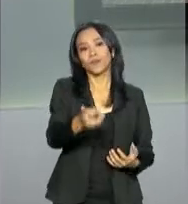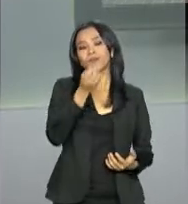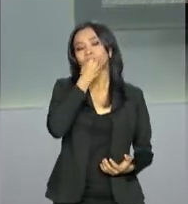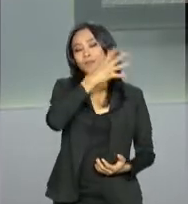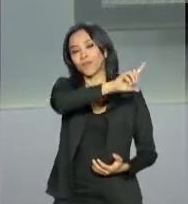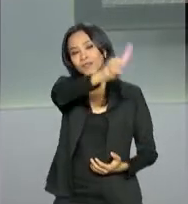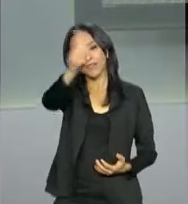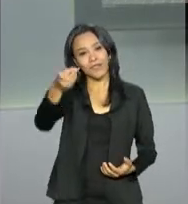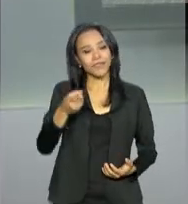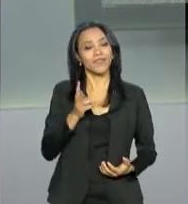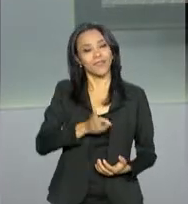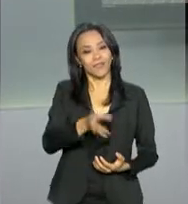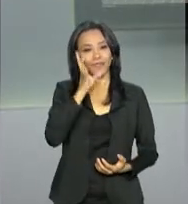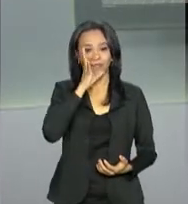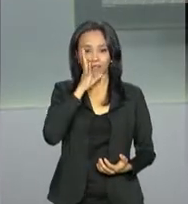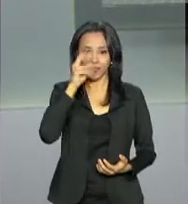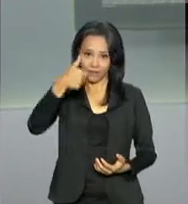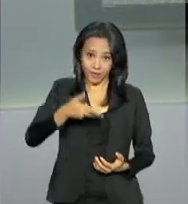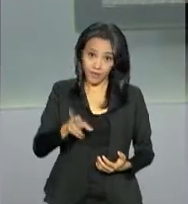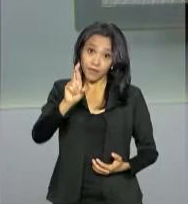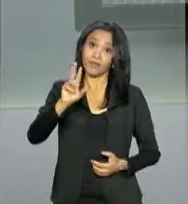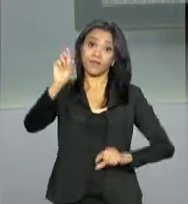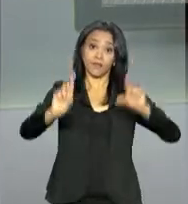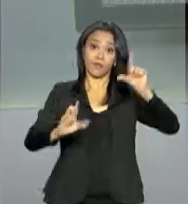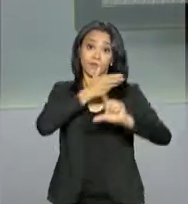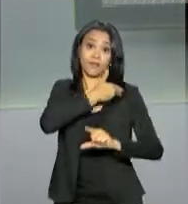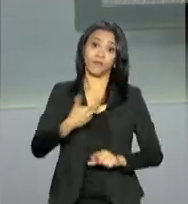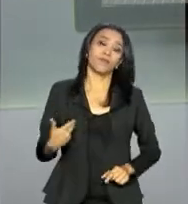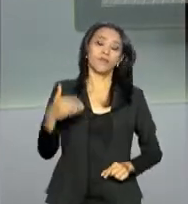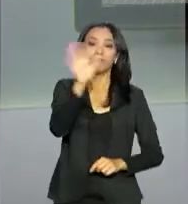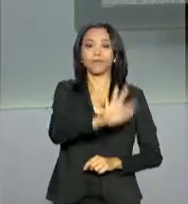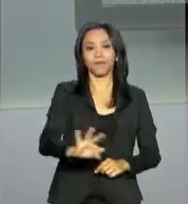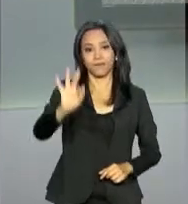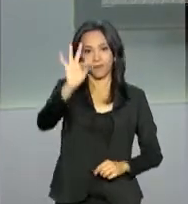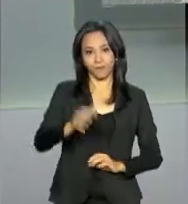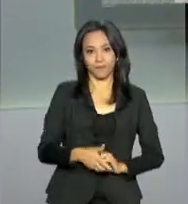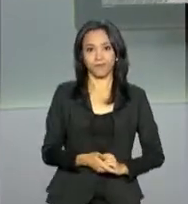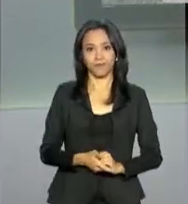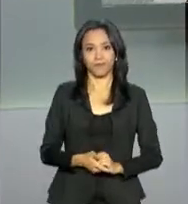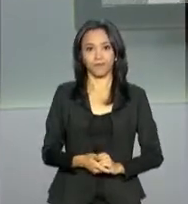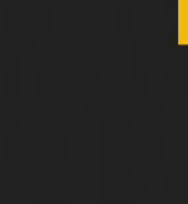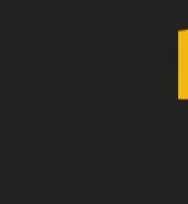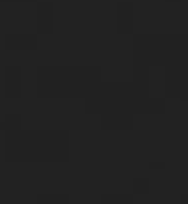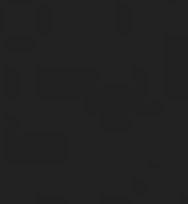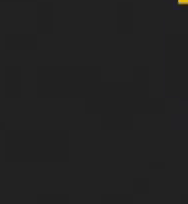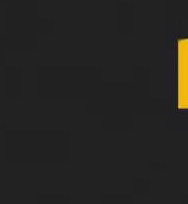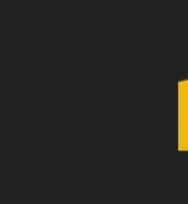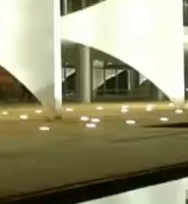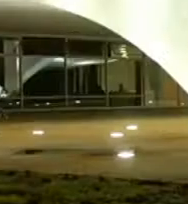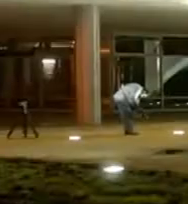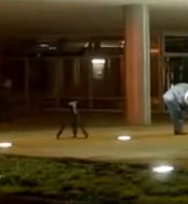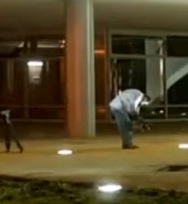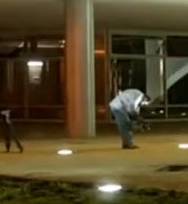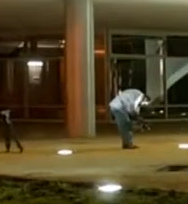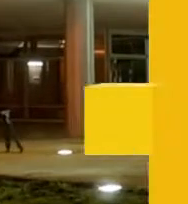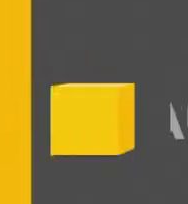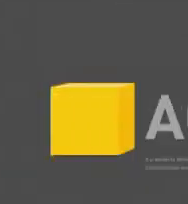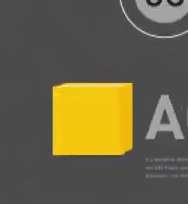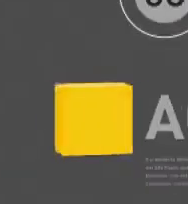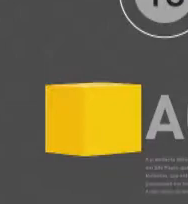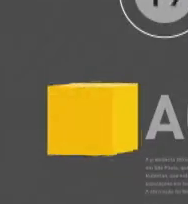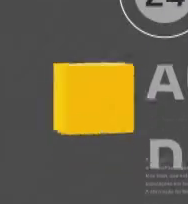bom dia para você e continue com a gente na NBR, a TV do Governo Federal.